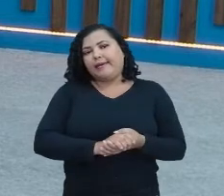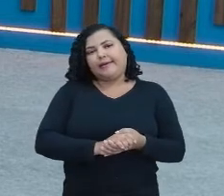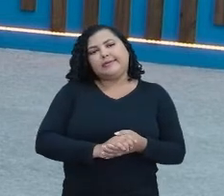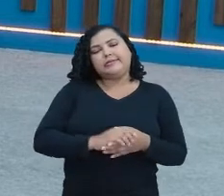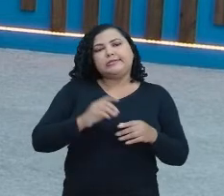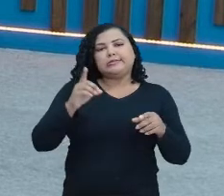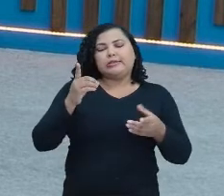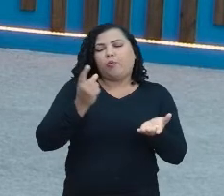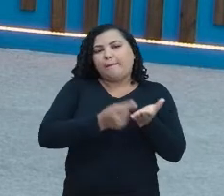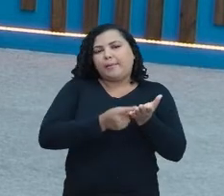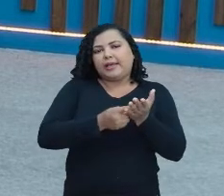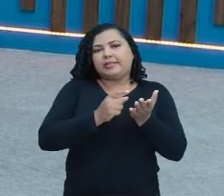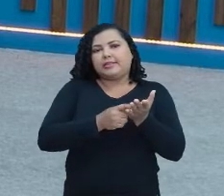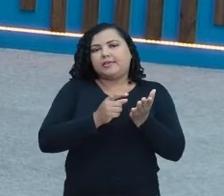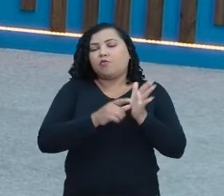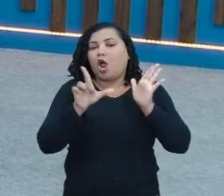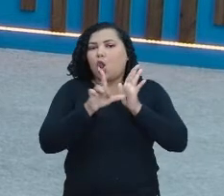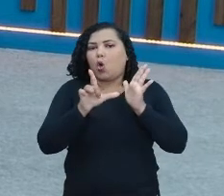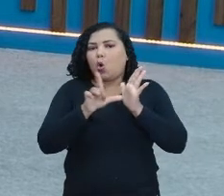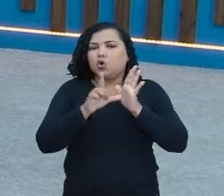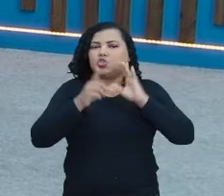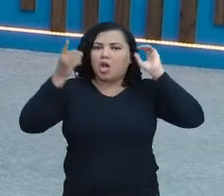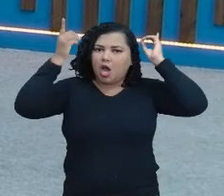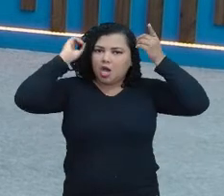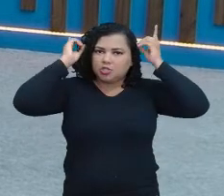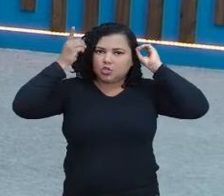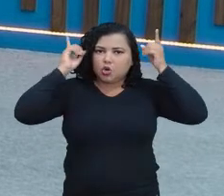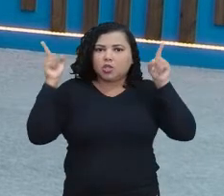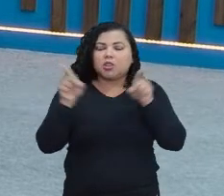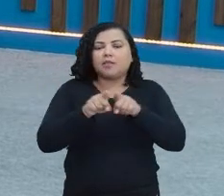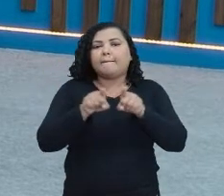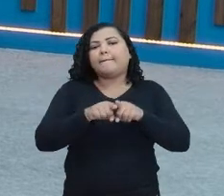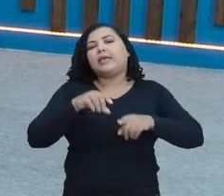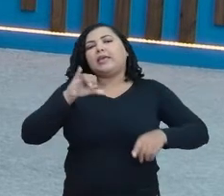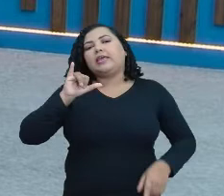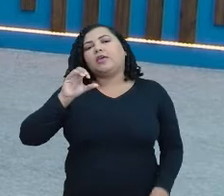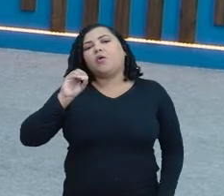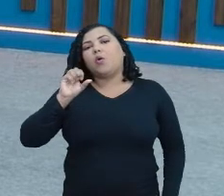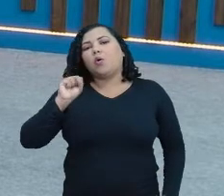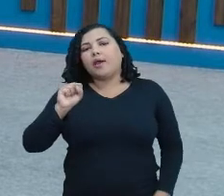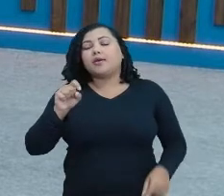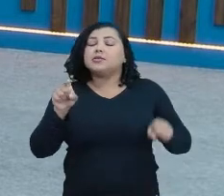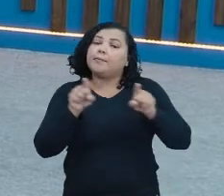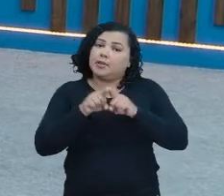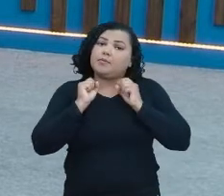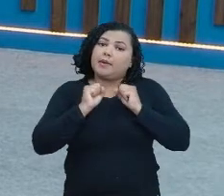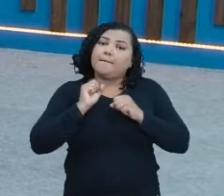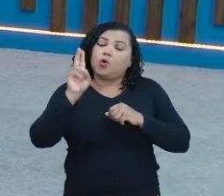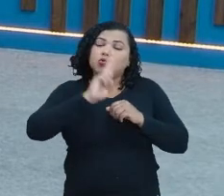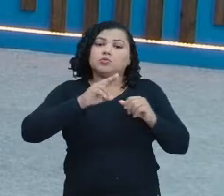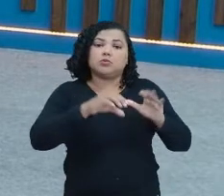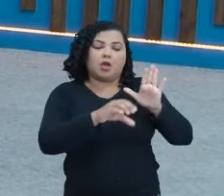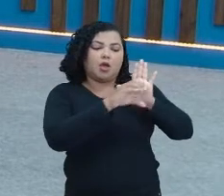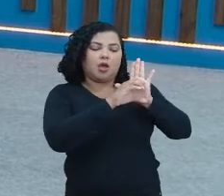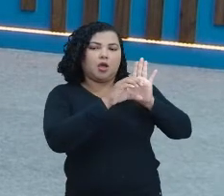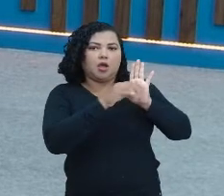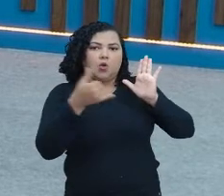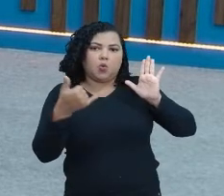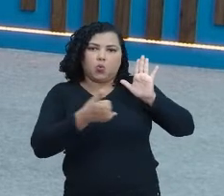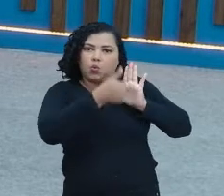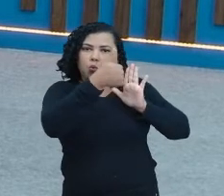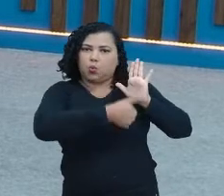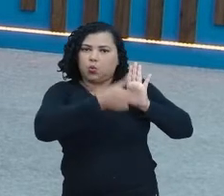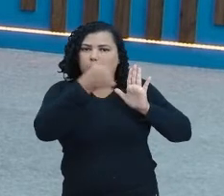para iOS, como vocês também podem baixá-lo através do QR Code que vai aparecer no cantinho da